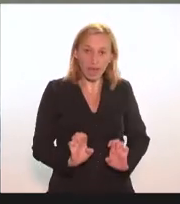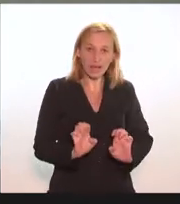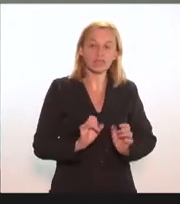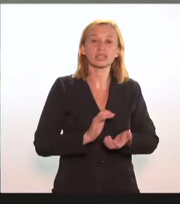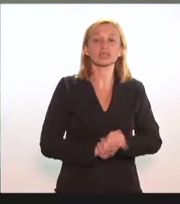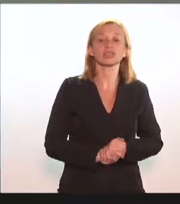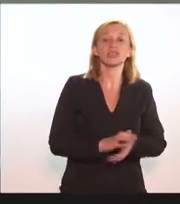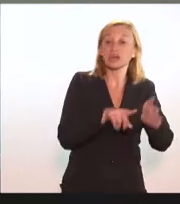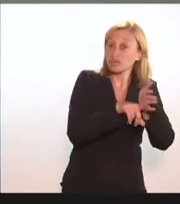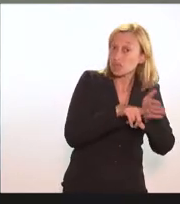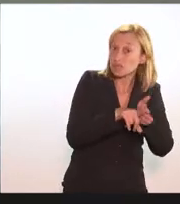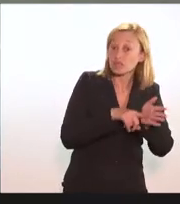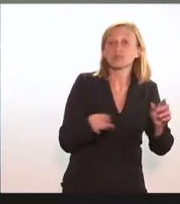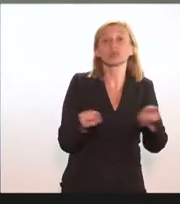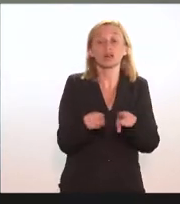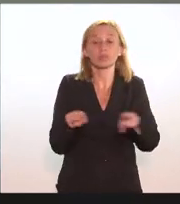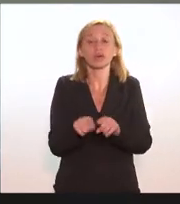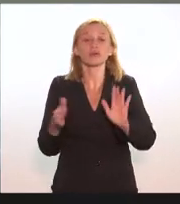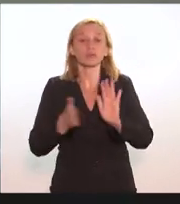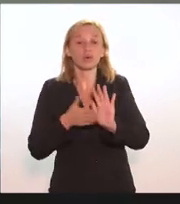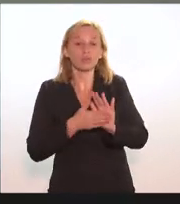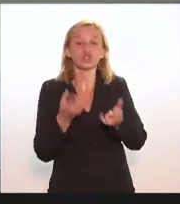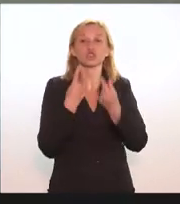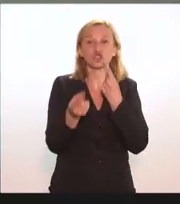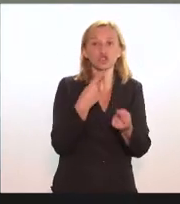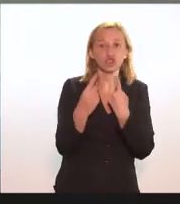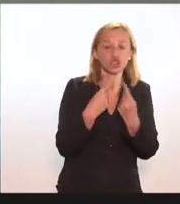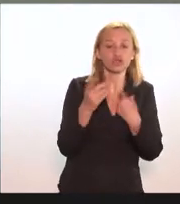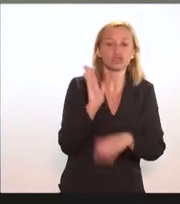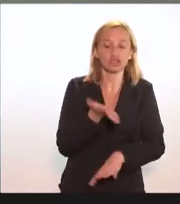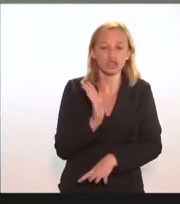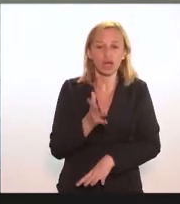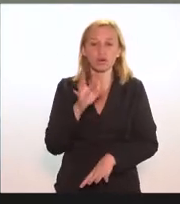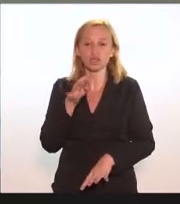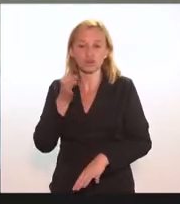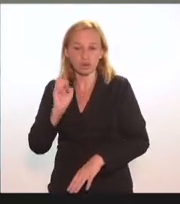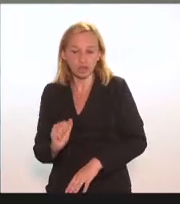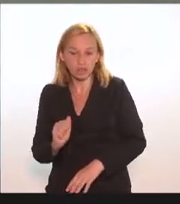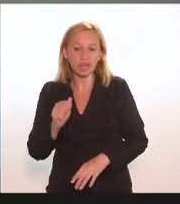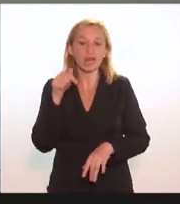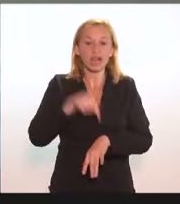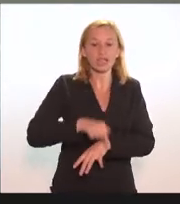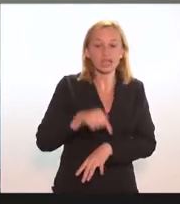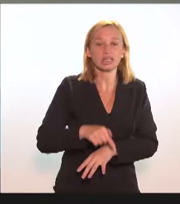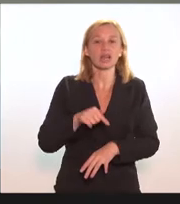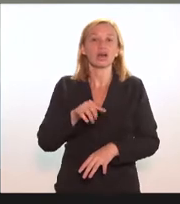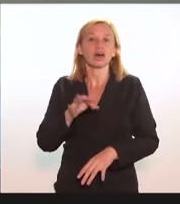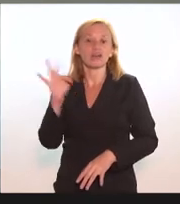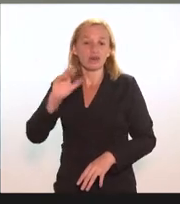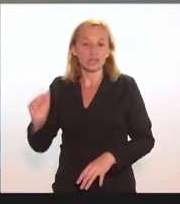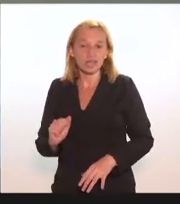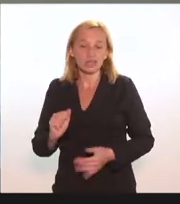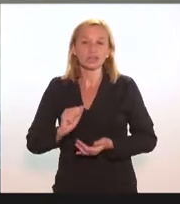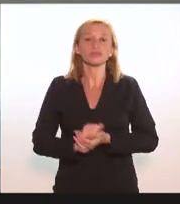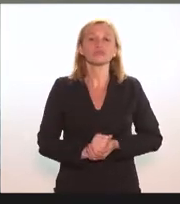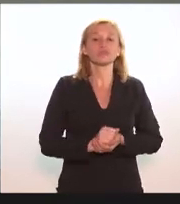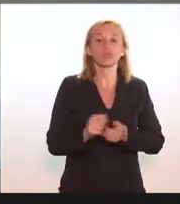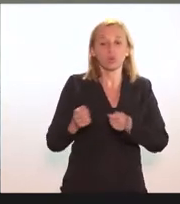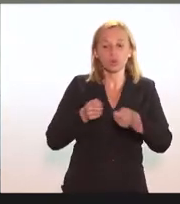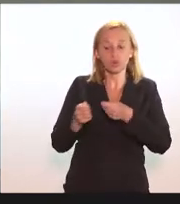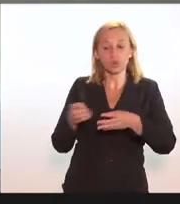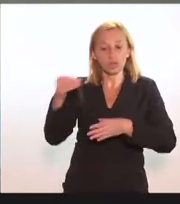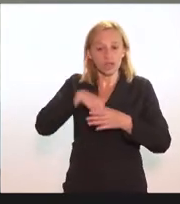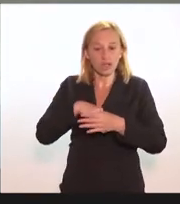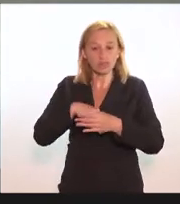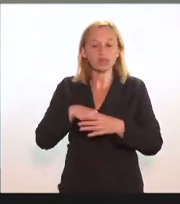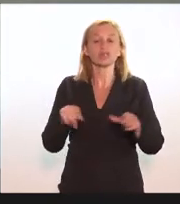de fiscalização propostos e discutidos com a Corregedoria aqui da Fazenda, de controle externo. Em